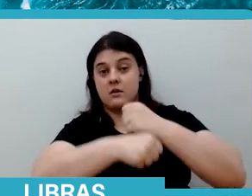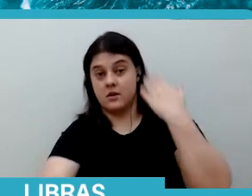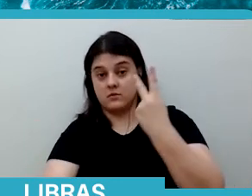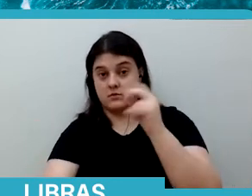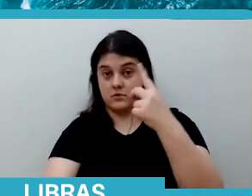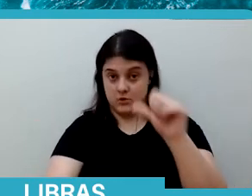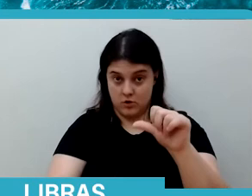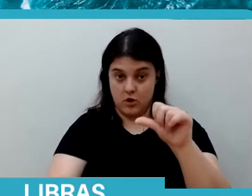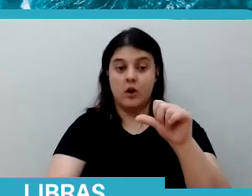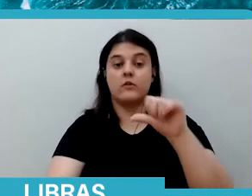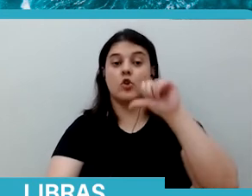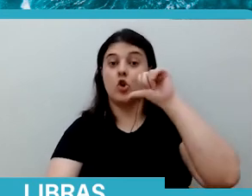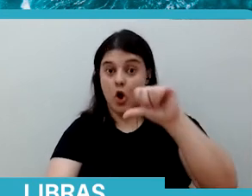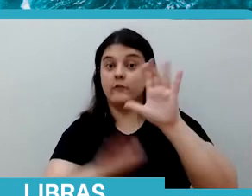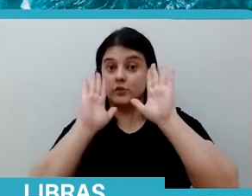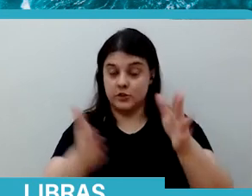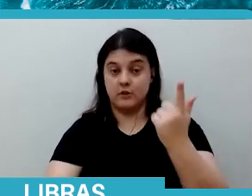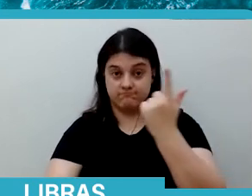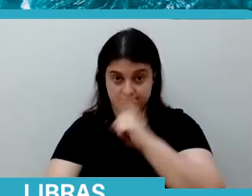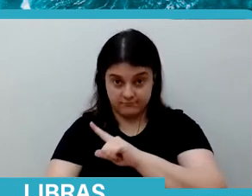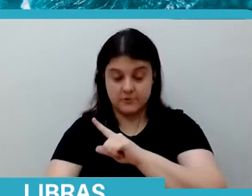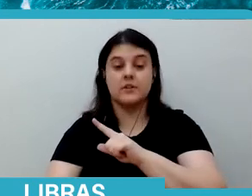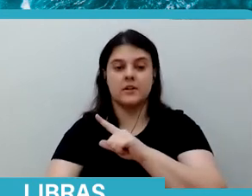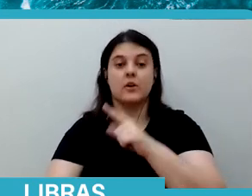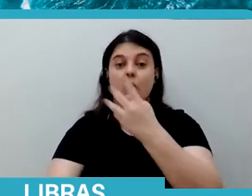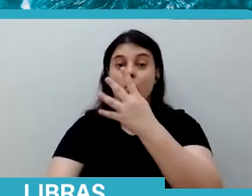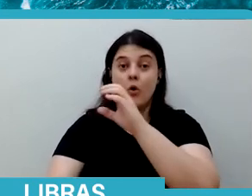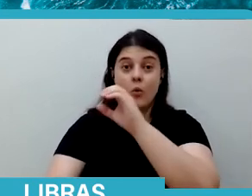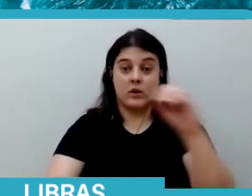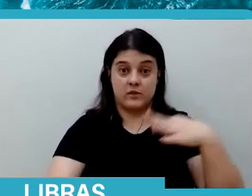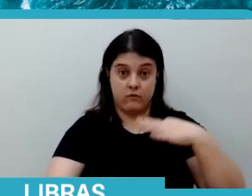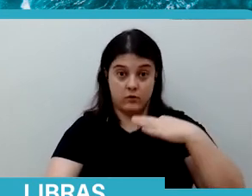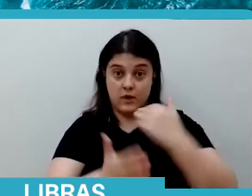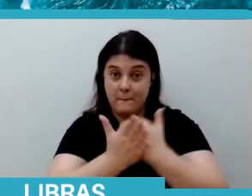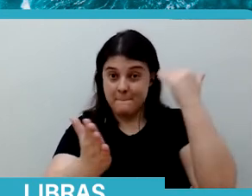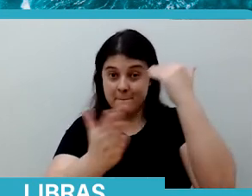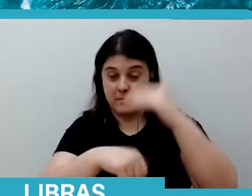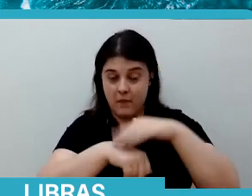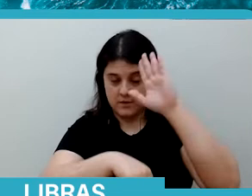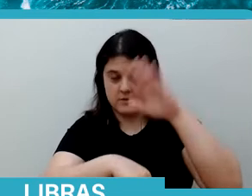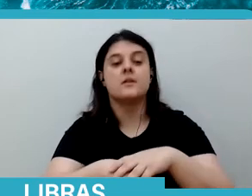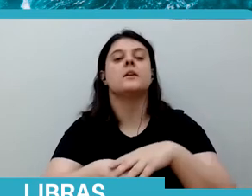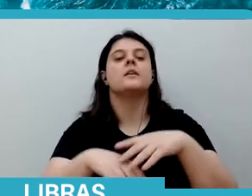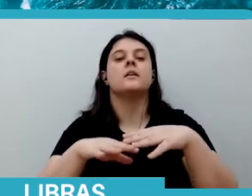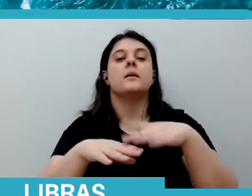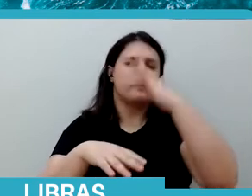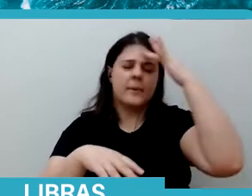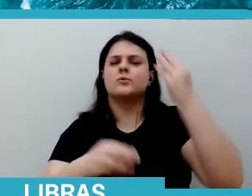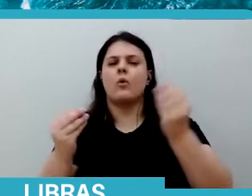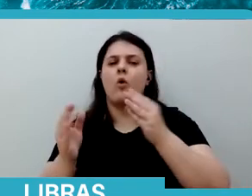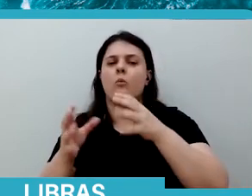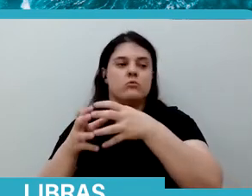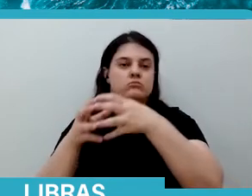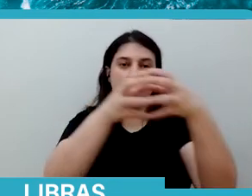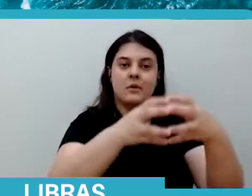2019 nove mutirões com mais de 400 voluntários a gente levava o pessoal para as